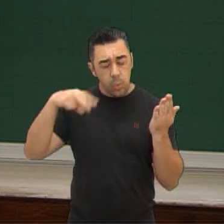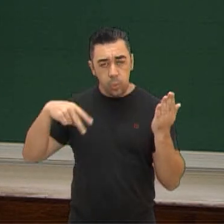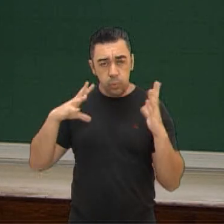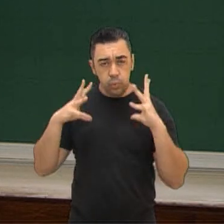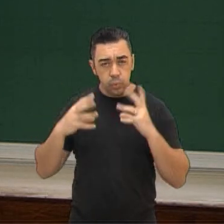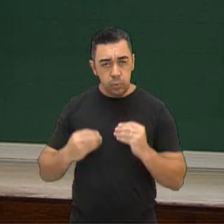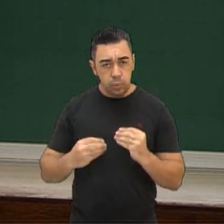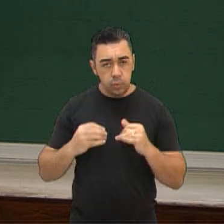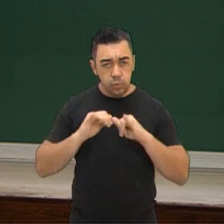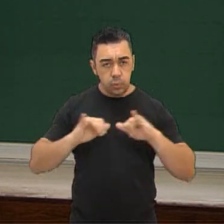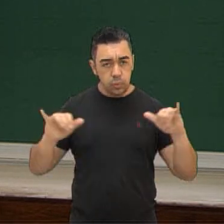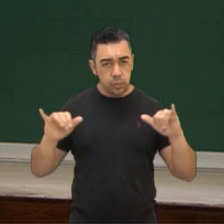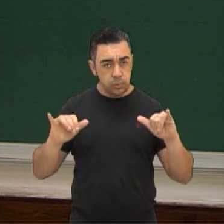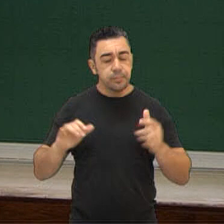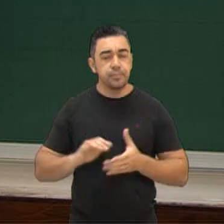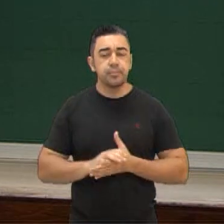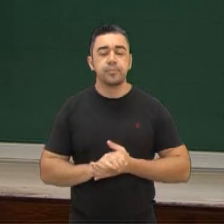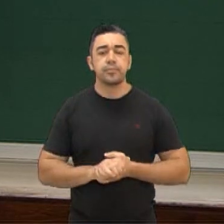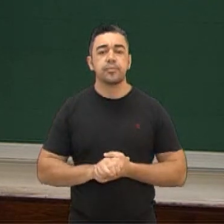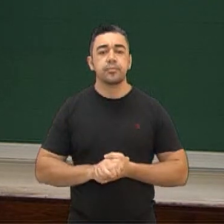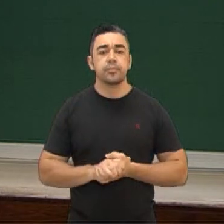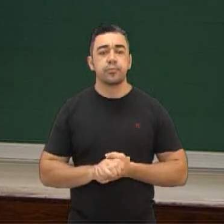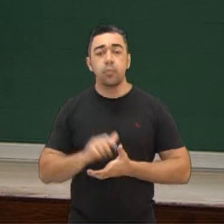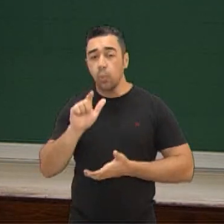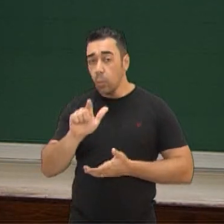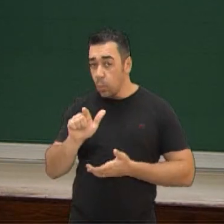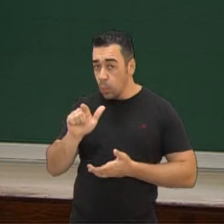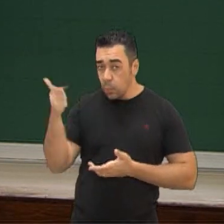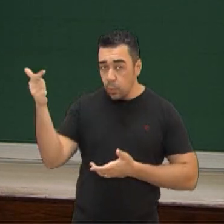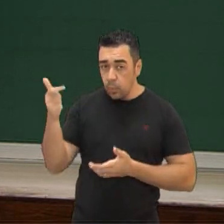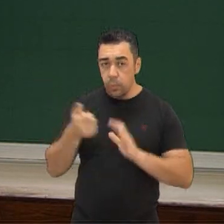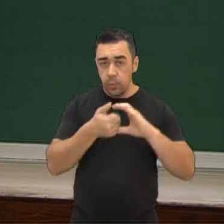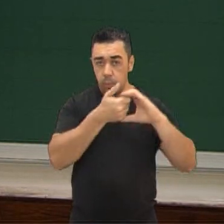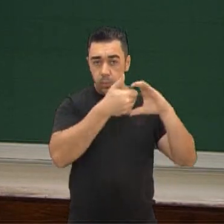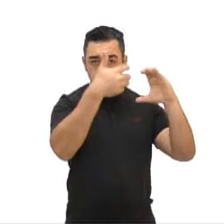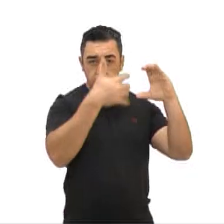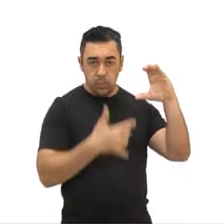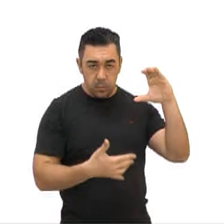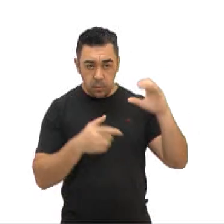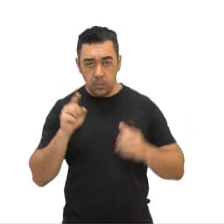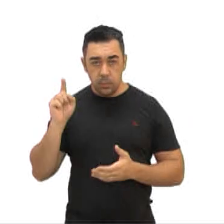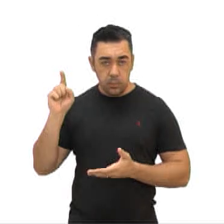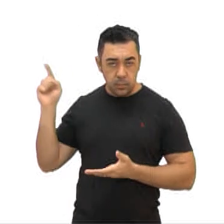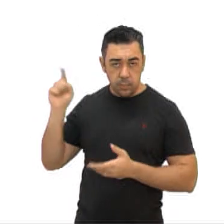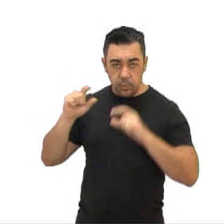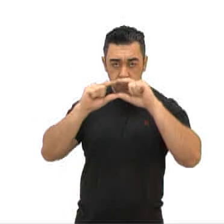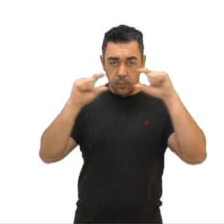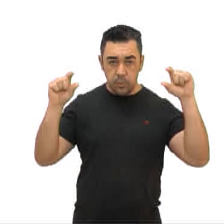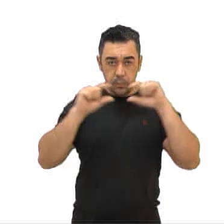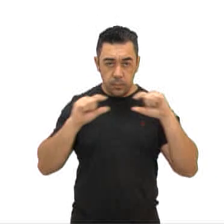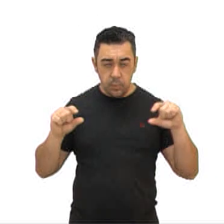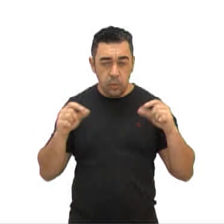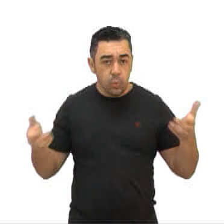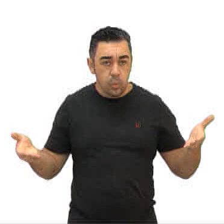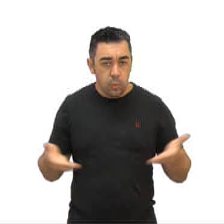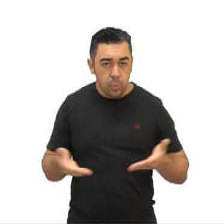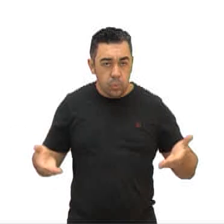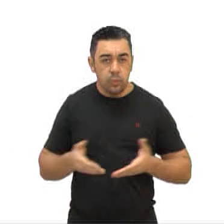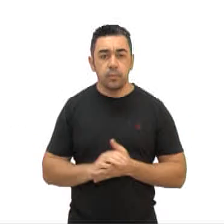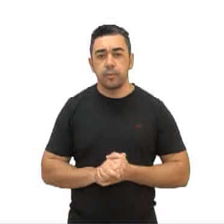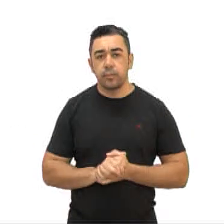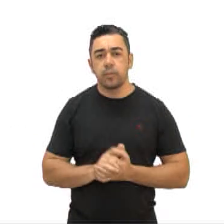a notícia toda, de preferência. Outras características do titular, né? Actualidade, deve dar